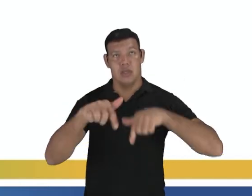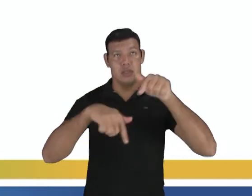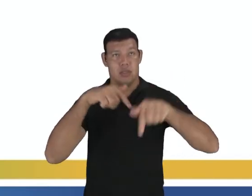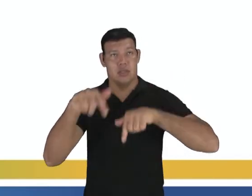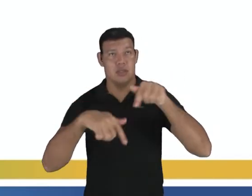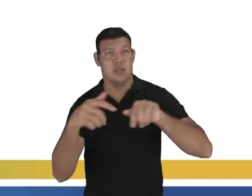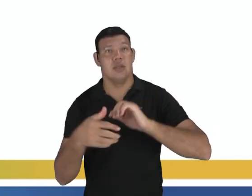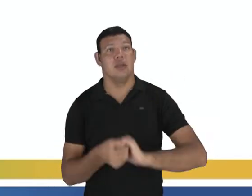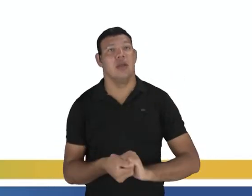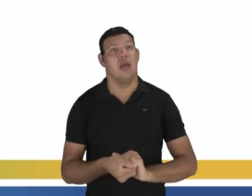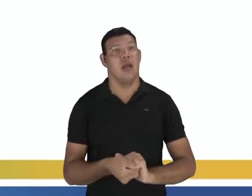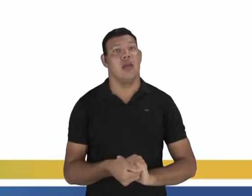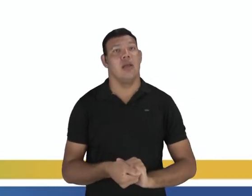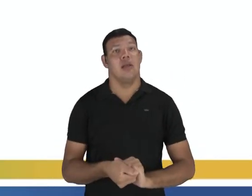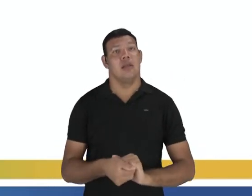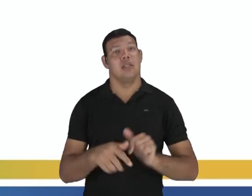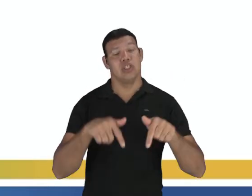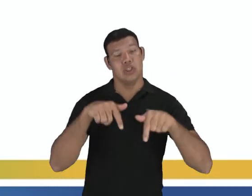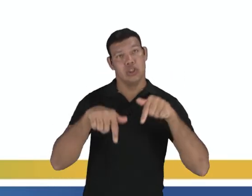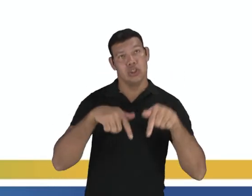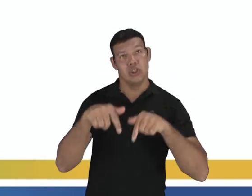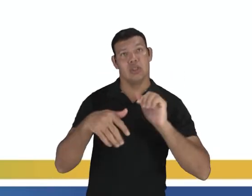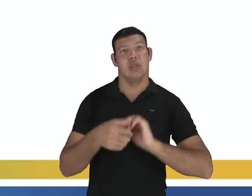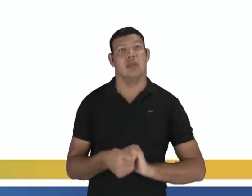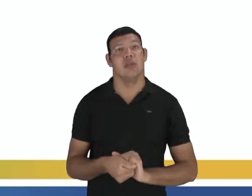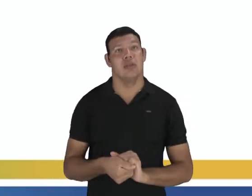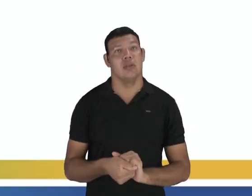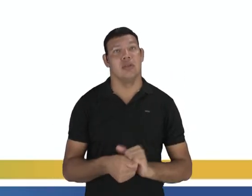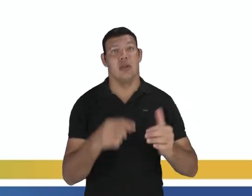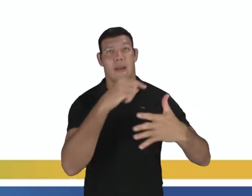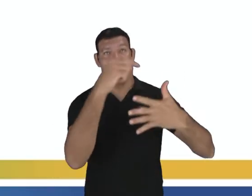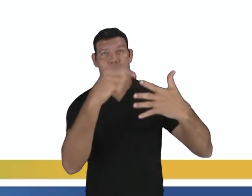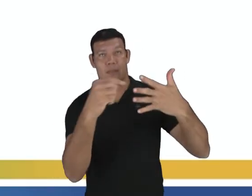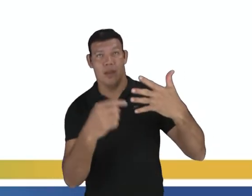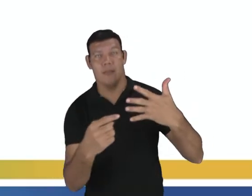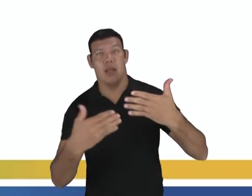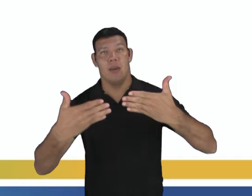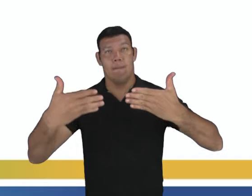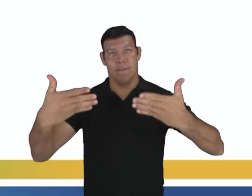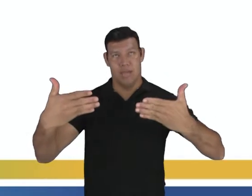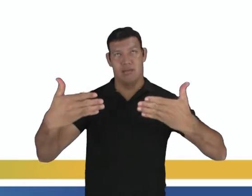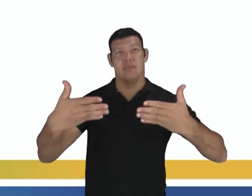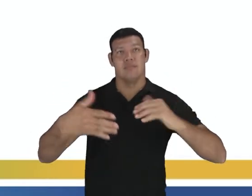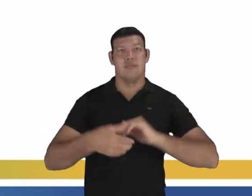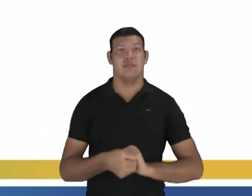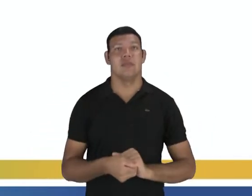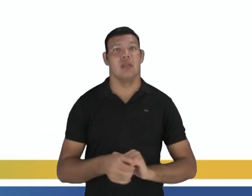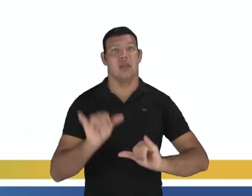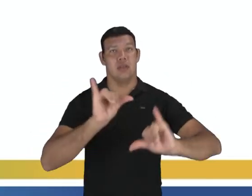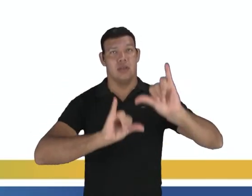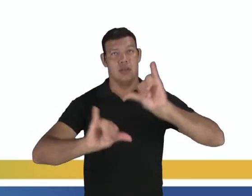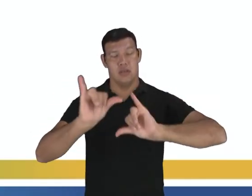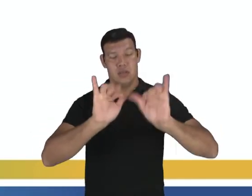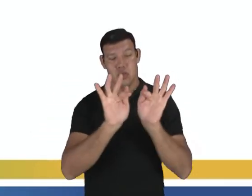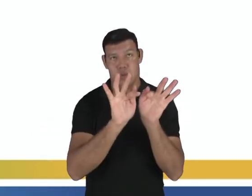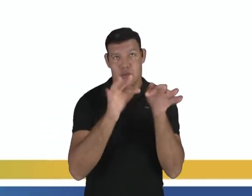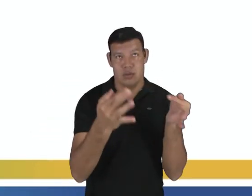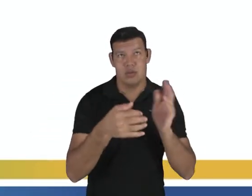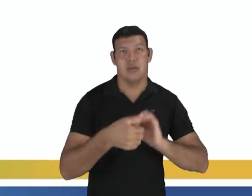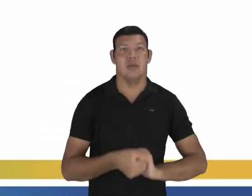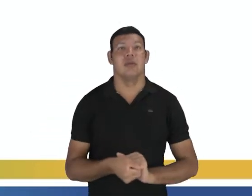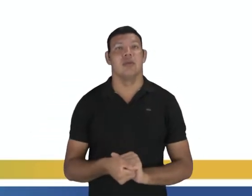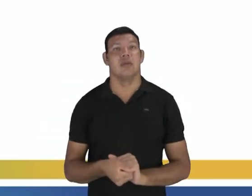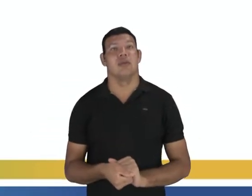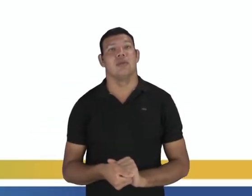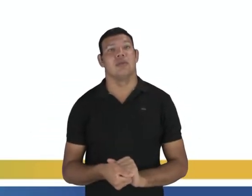simbologia. Na parte química, o que nós temos? Nós podemos ter os elementos químicos, nós podemos ter as substâncias simples, e